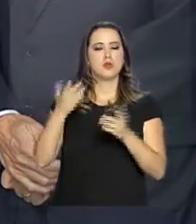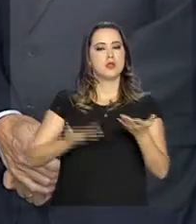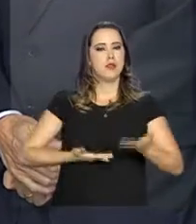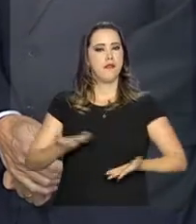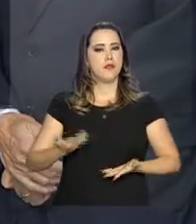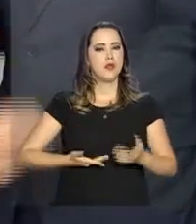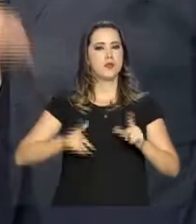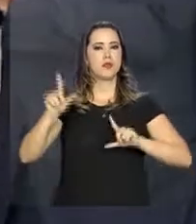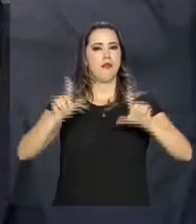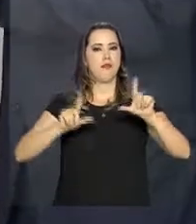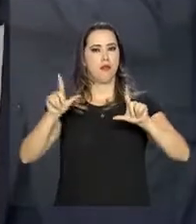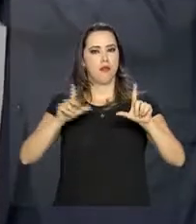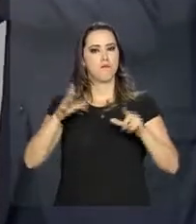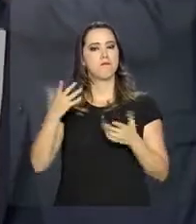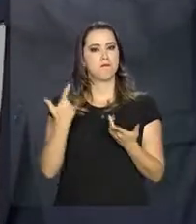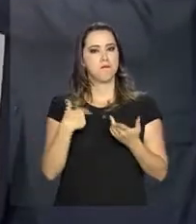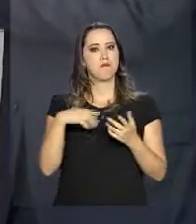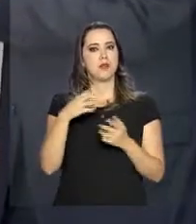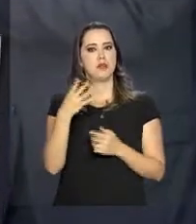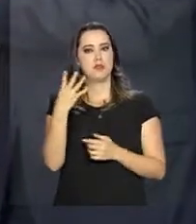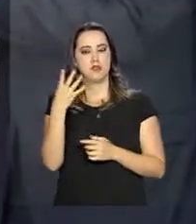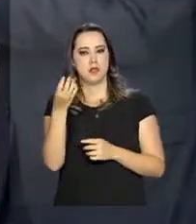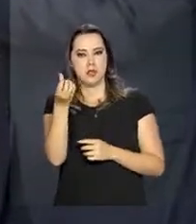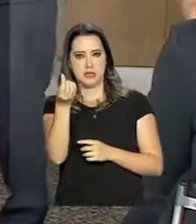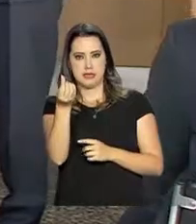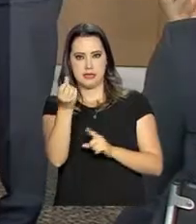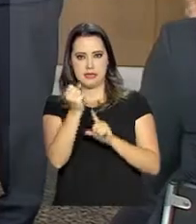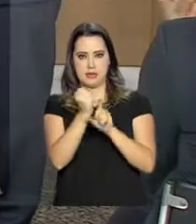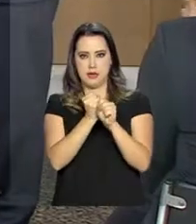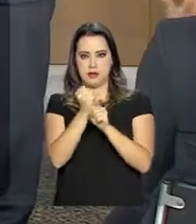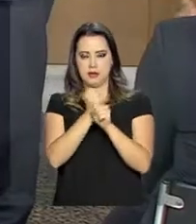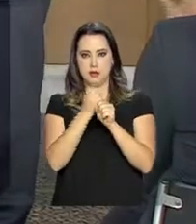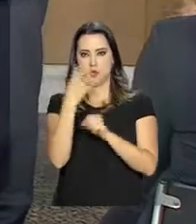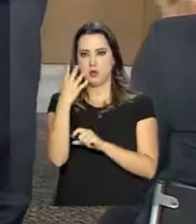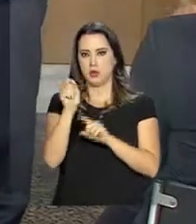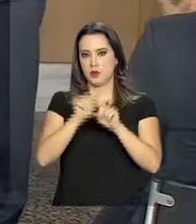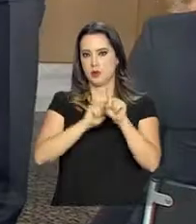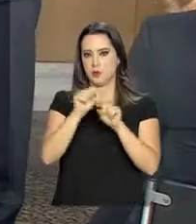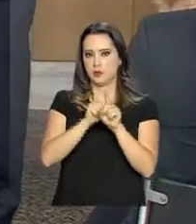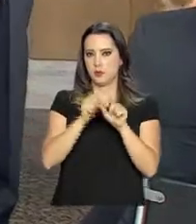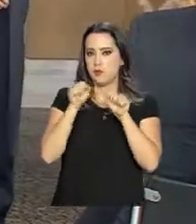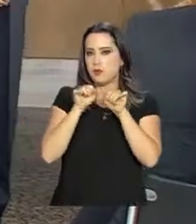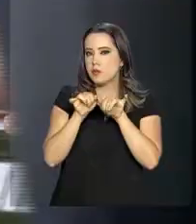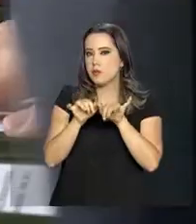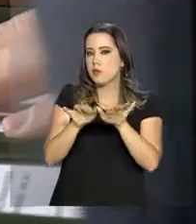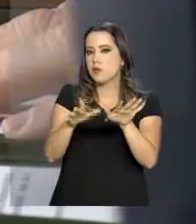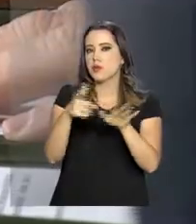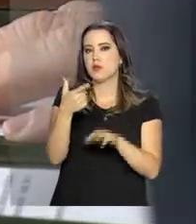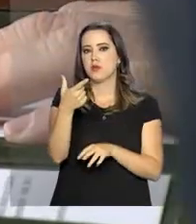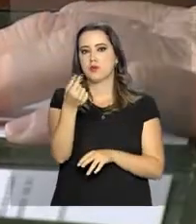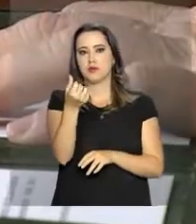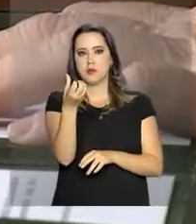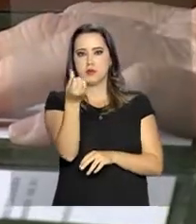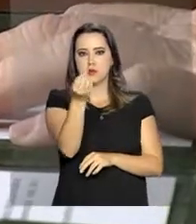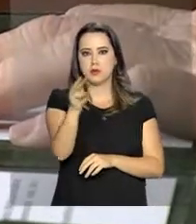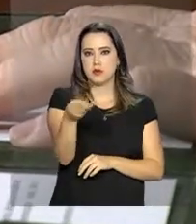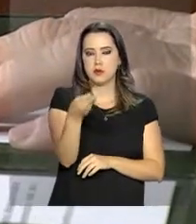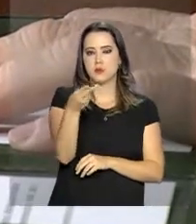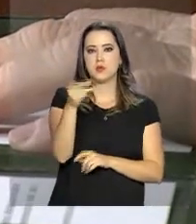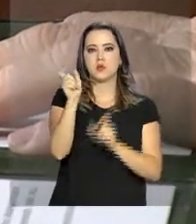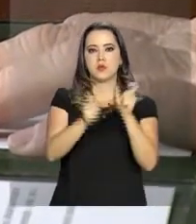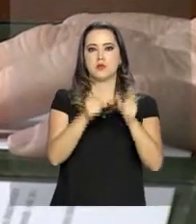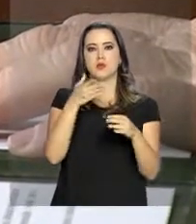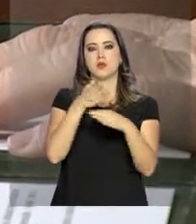tv de seis anos para quatro meses a novidade vai levar a cerca de 206 milhões de brasileiros